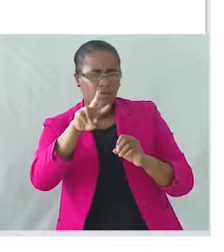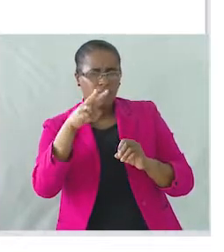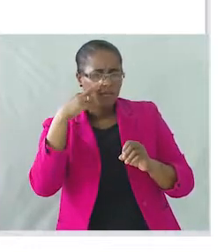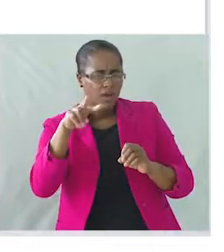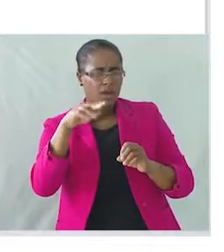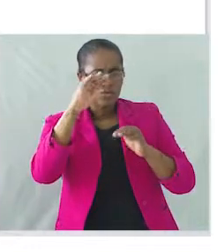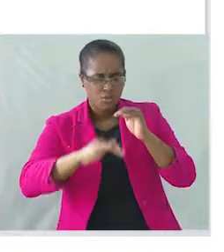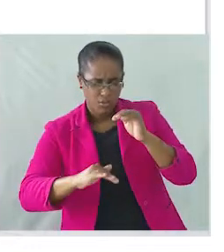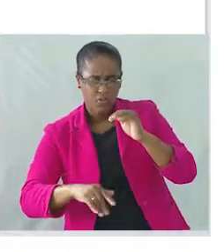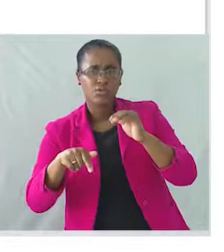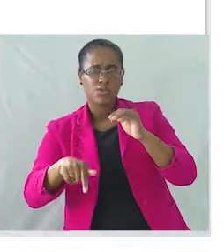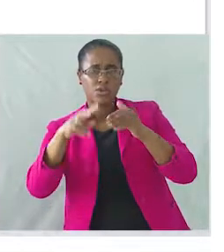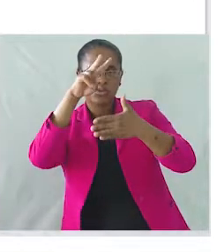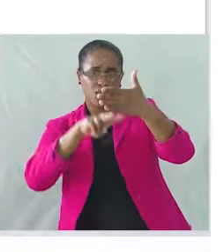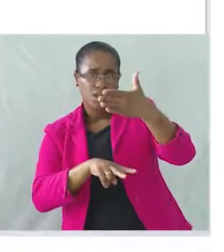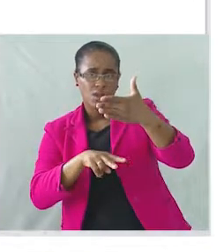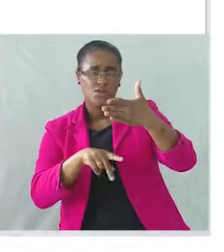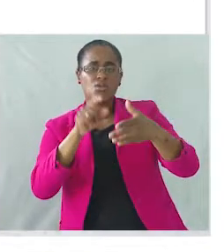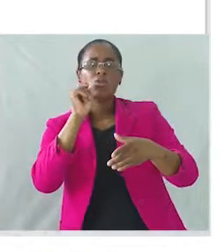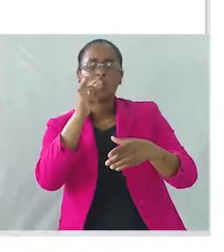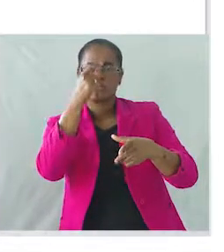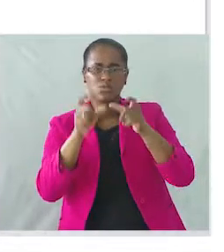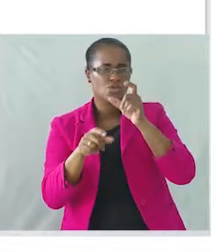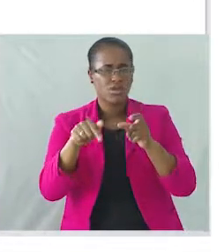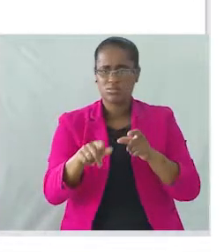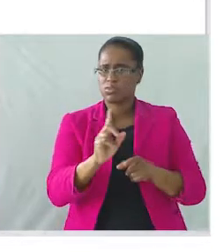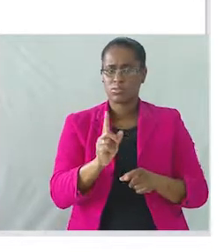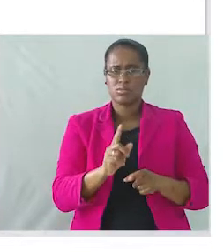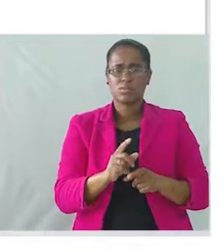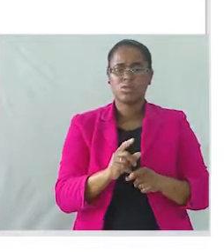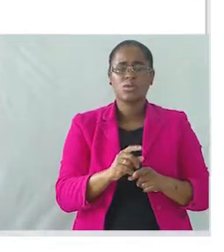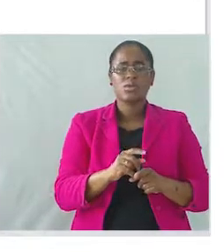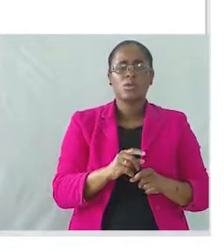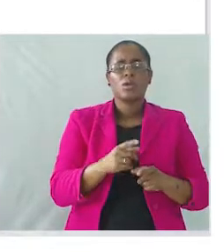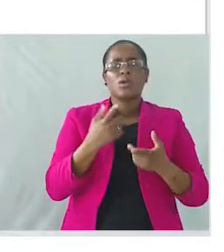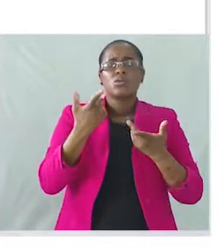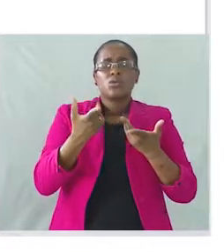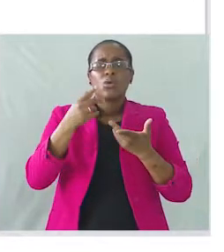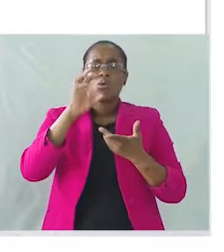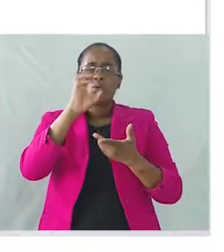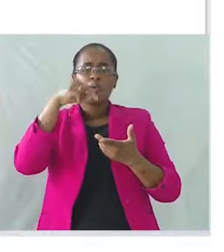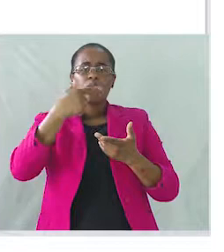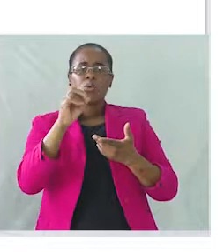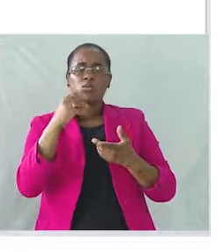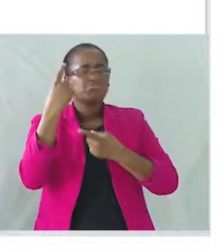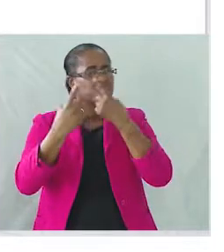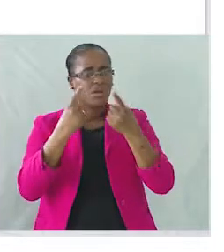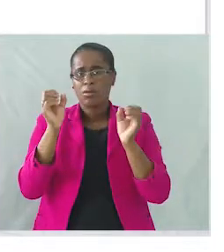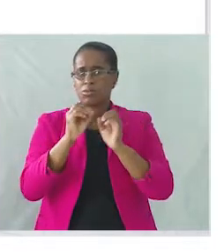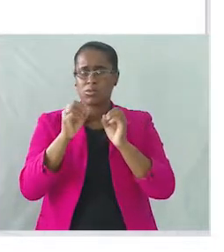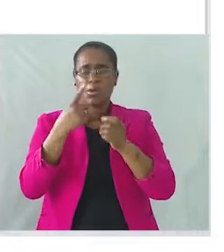é desconhecido. O conto não é de ninguém, não é escrito por ninguém. Por isso, pertence à